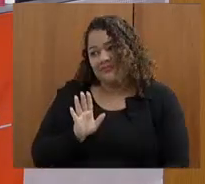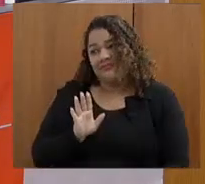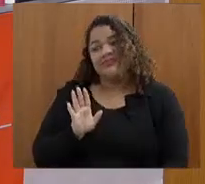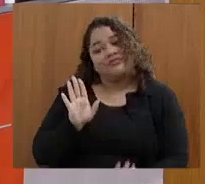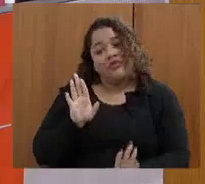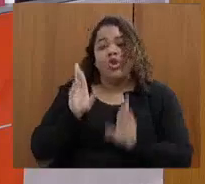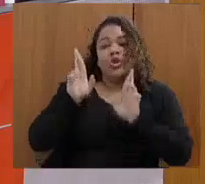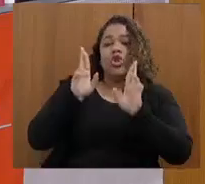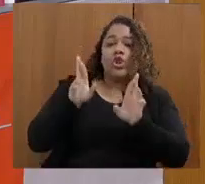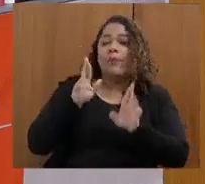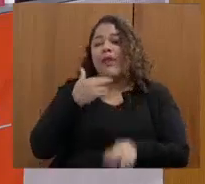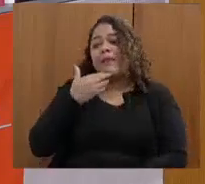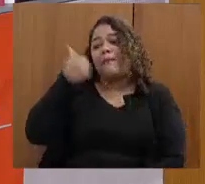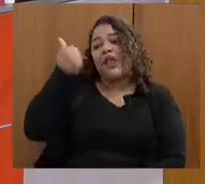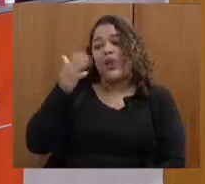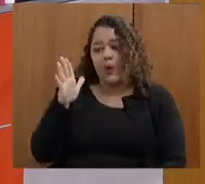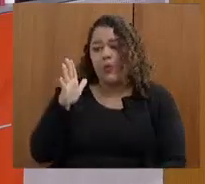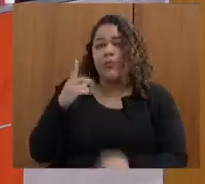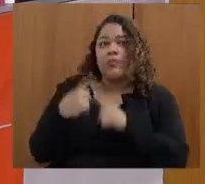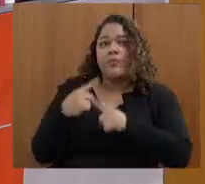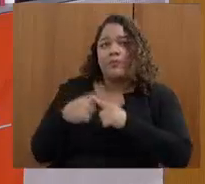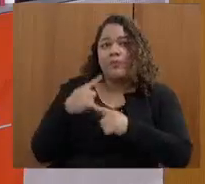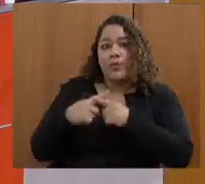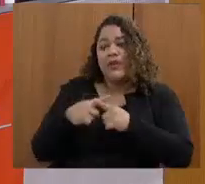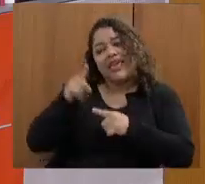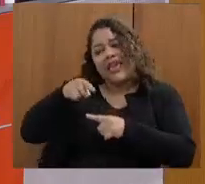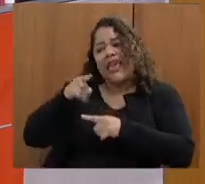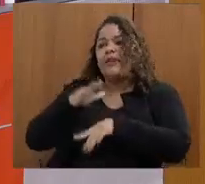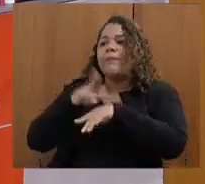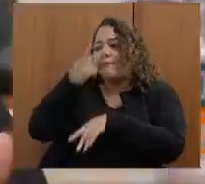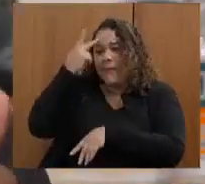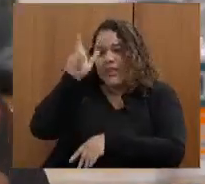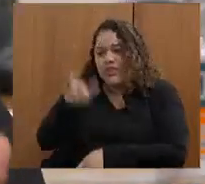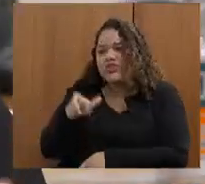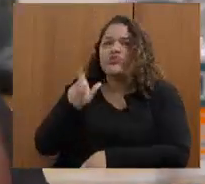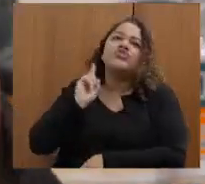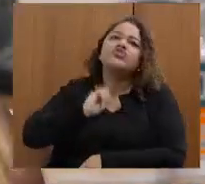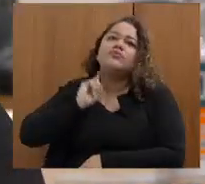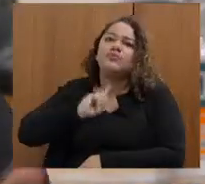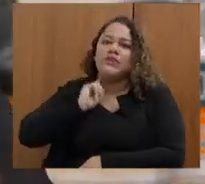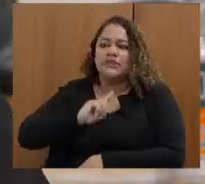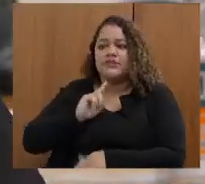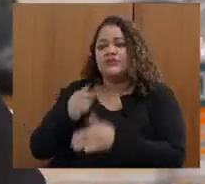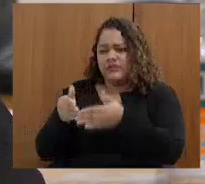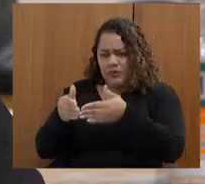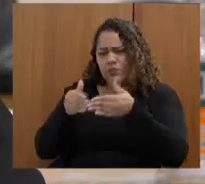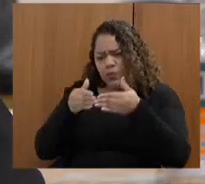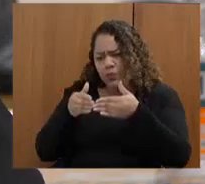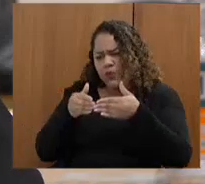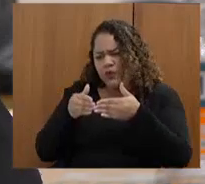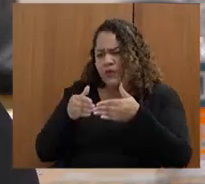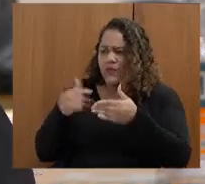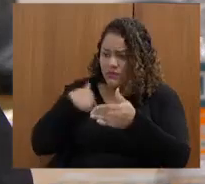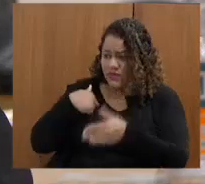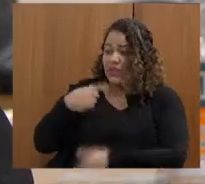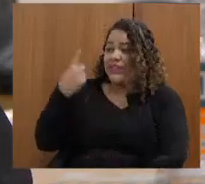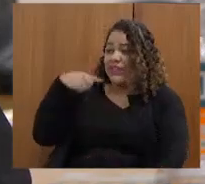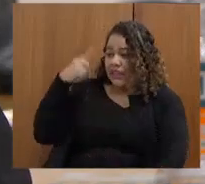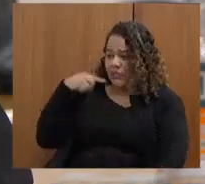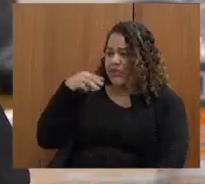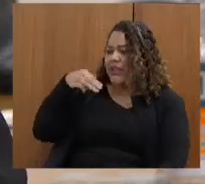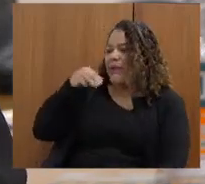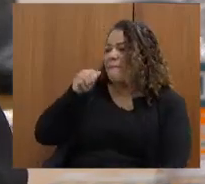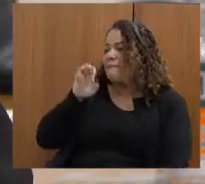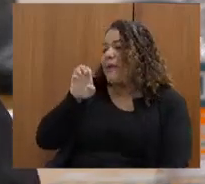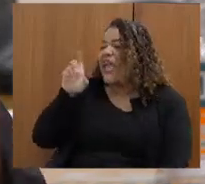melhor lugar porque estamos falando com a gente de Minas Gerais então por favor deputada Macaé vários quando se dirige